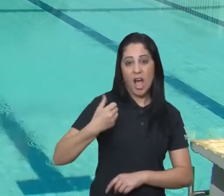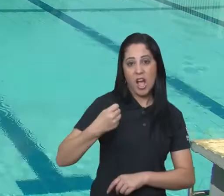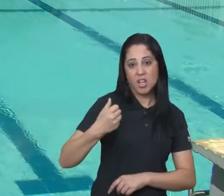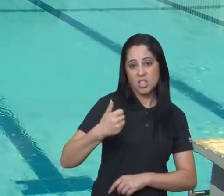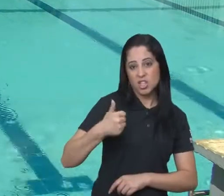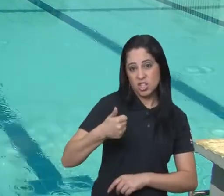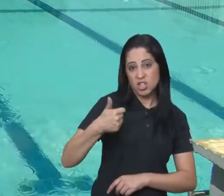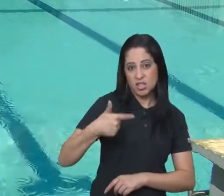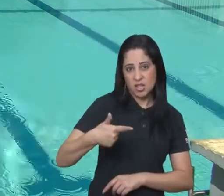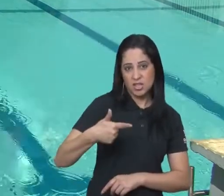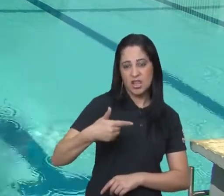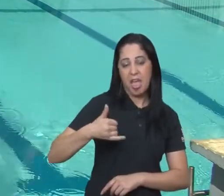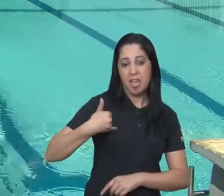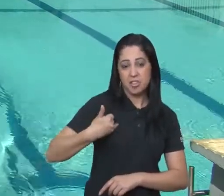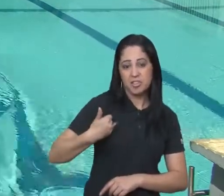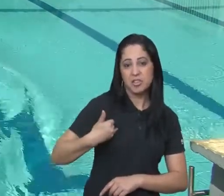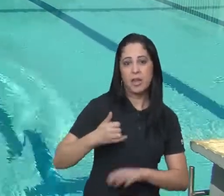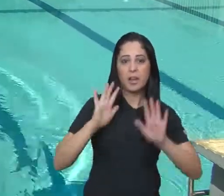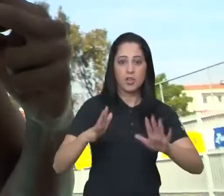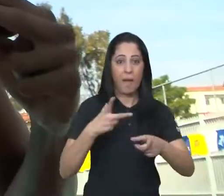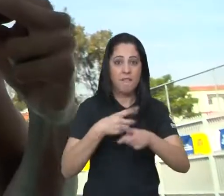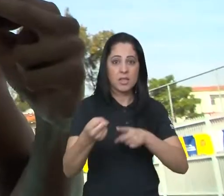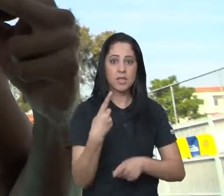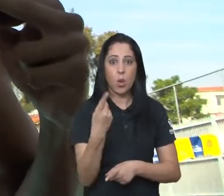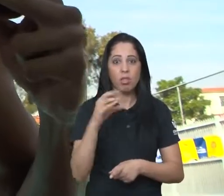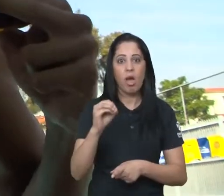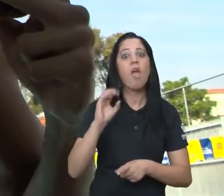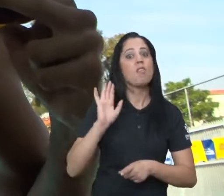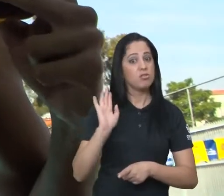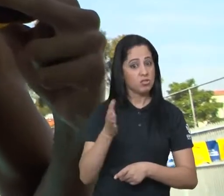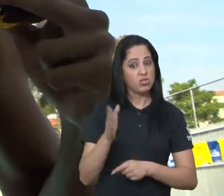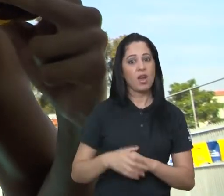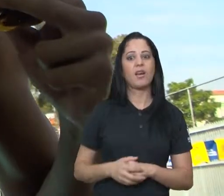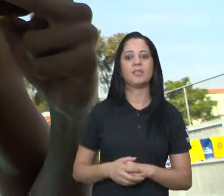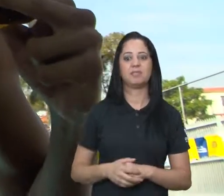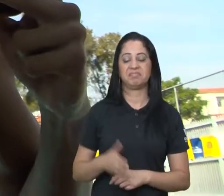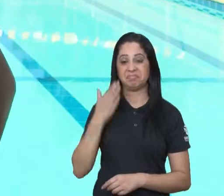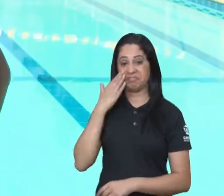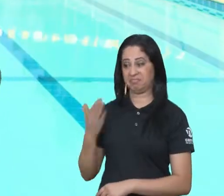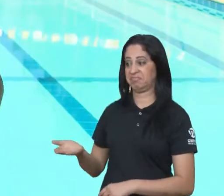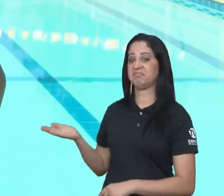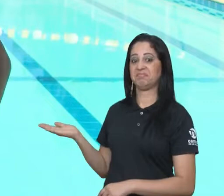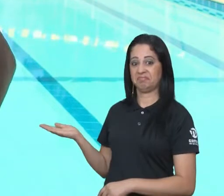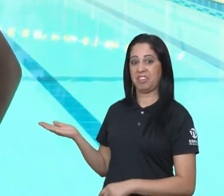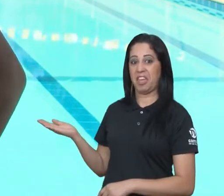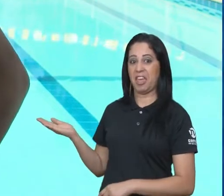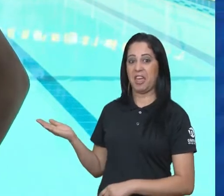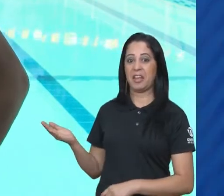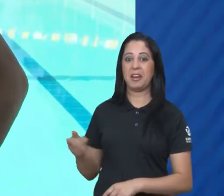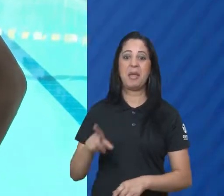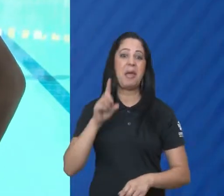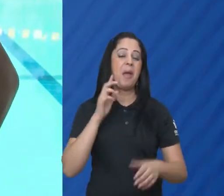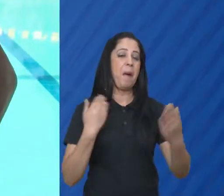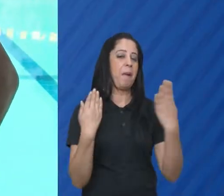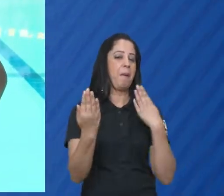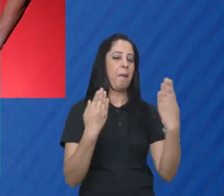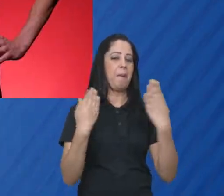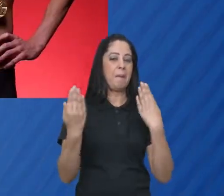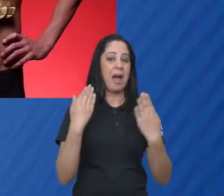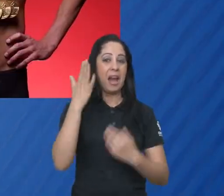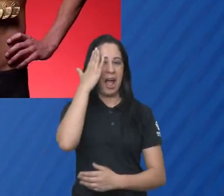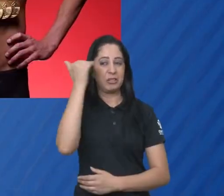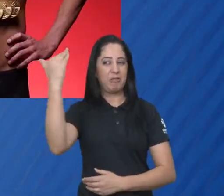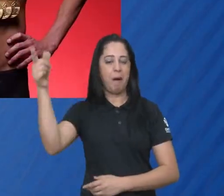nas piscinas. Israel conquistou 8 medalhas de ouro na natação. Há quem diga que ele é o Michael Phelps